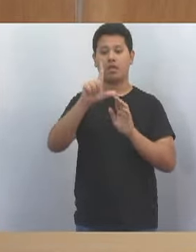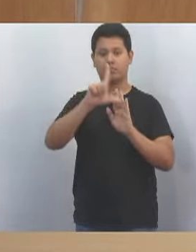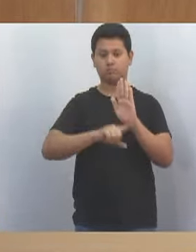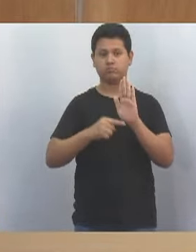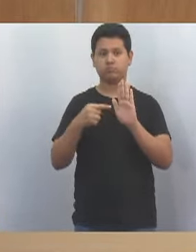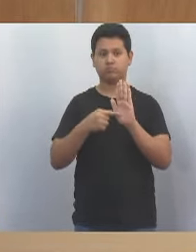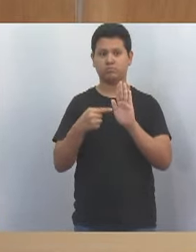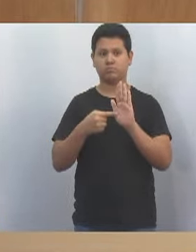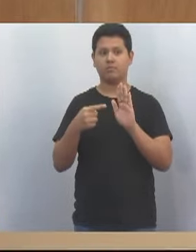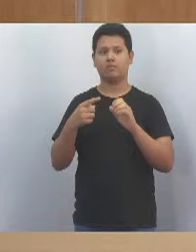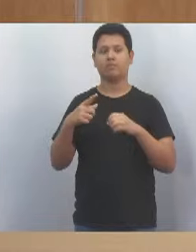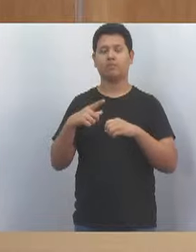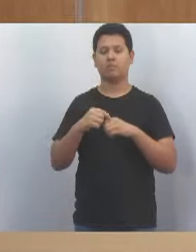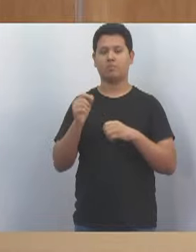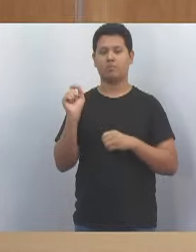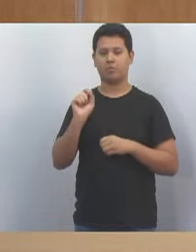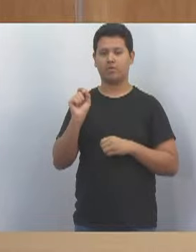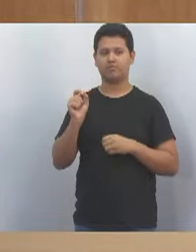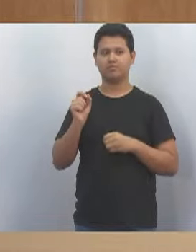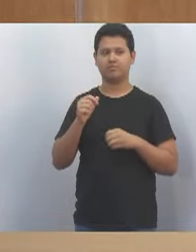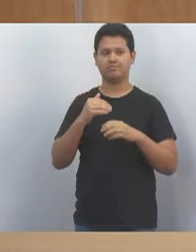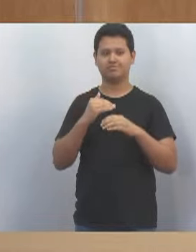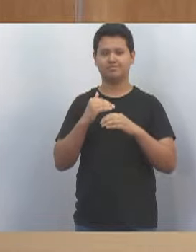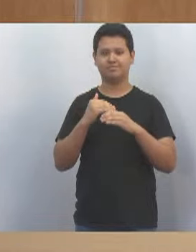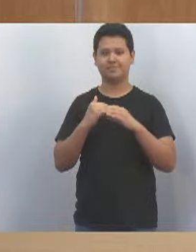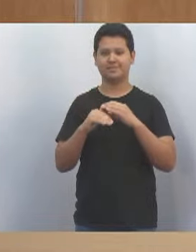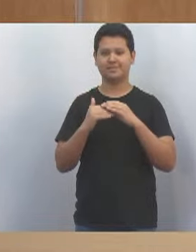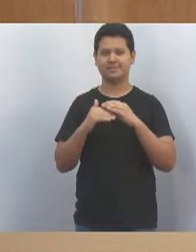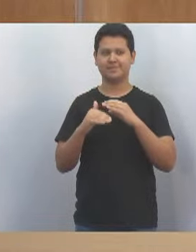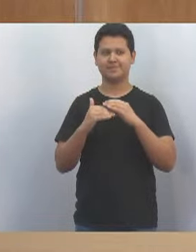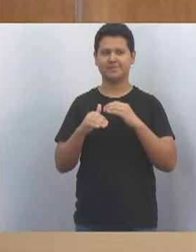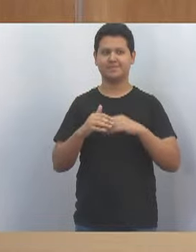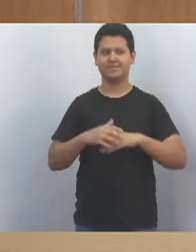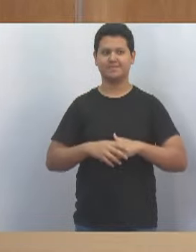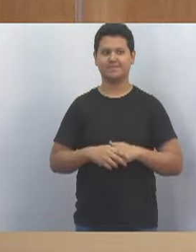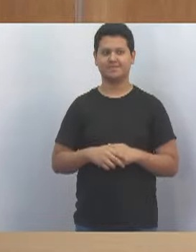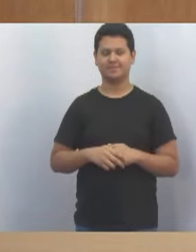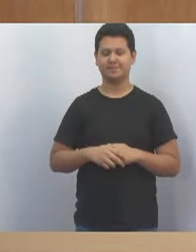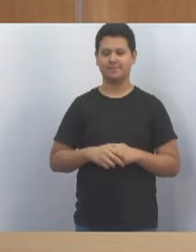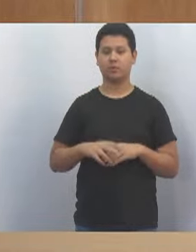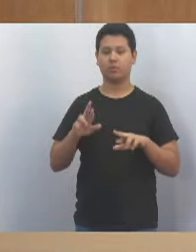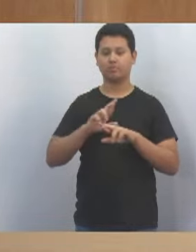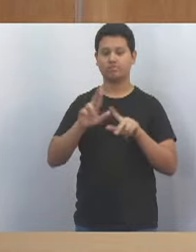vigor na data de sua publicação, revogando as disposições em contrário.